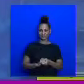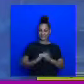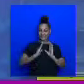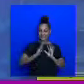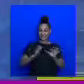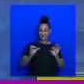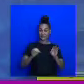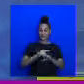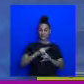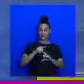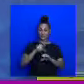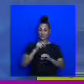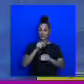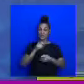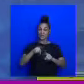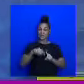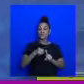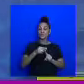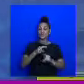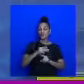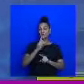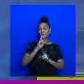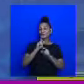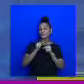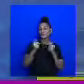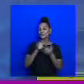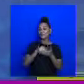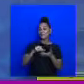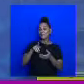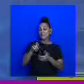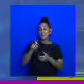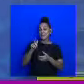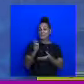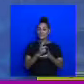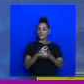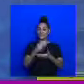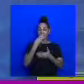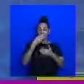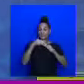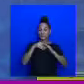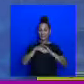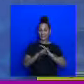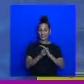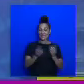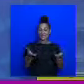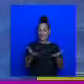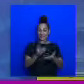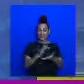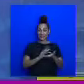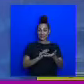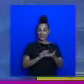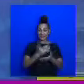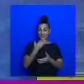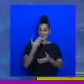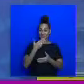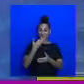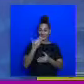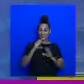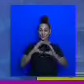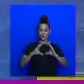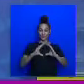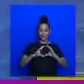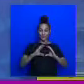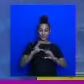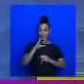Já foram realizados os sorteios da Mais Milionária, do Dia de Sorte, da Mega Sena, da Quina, da Time Mania e agora a Loto Fácil. Bola